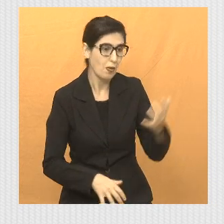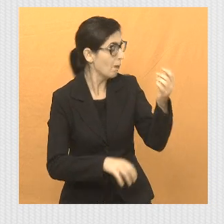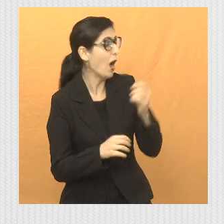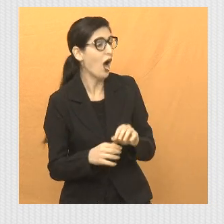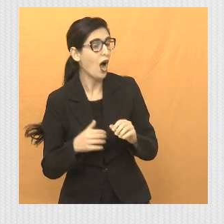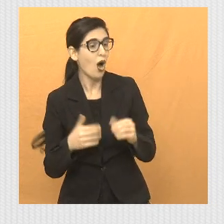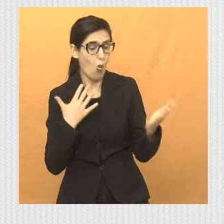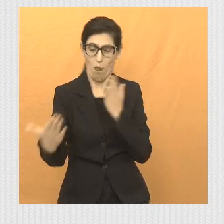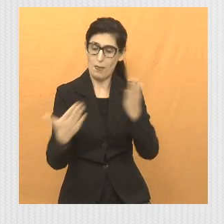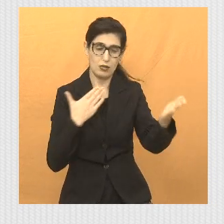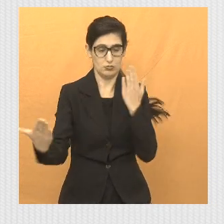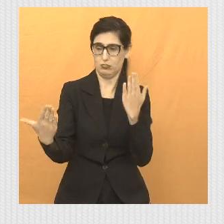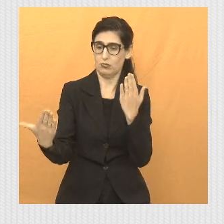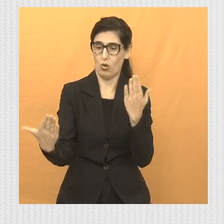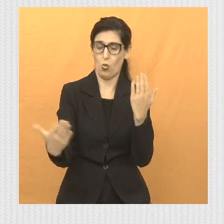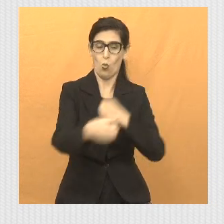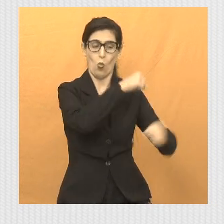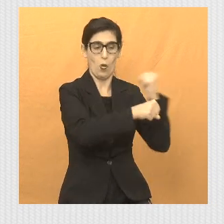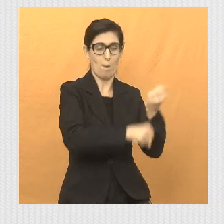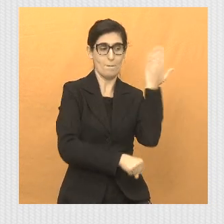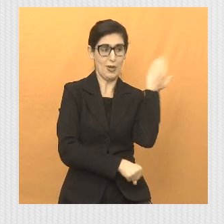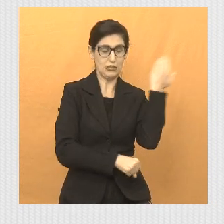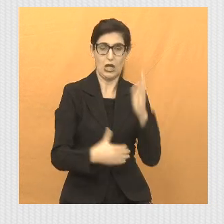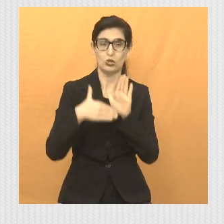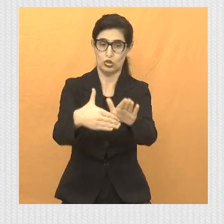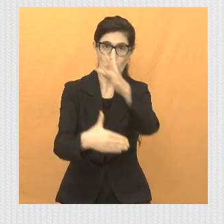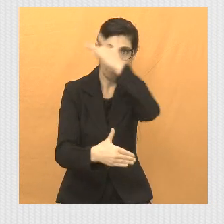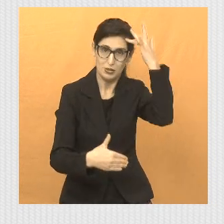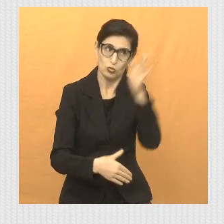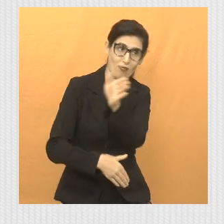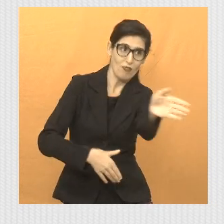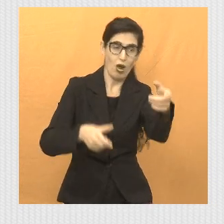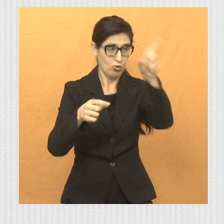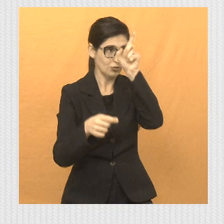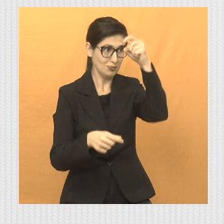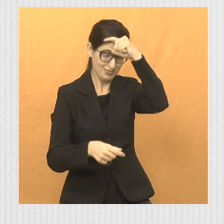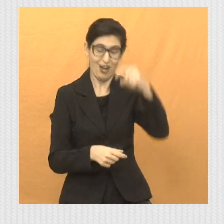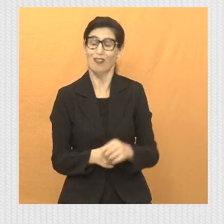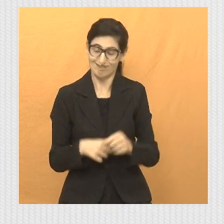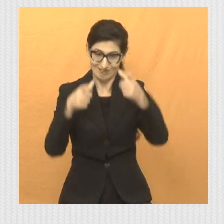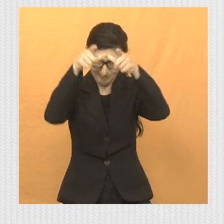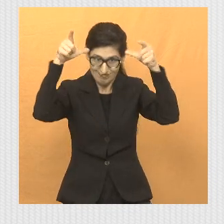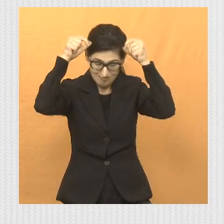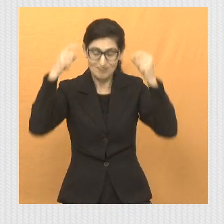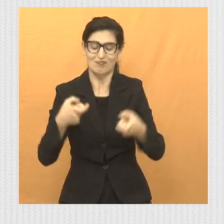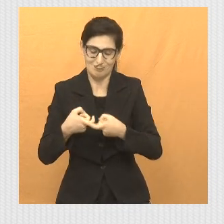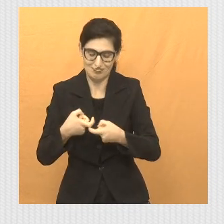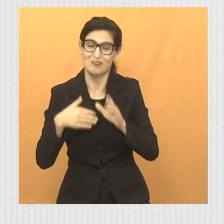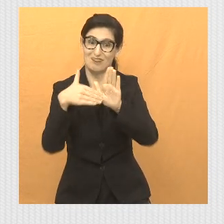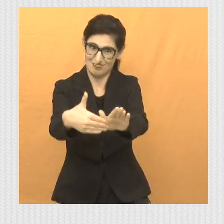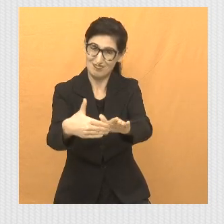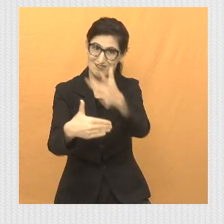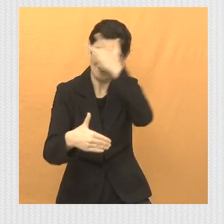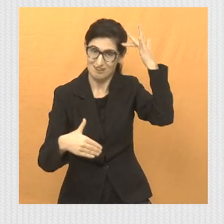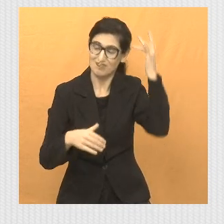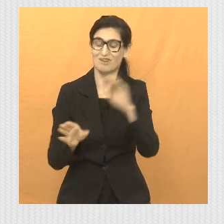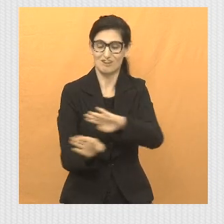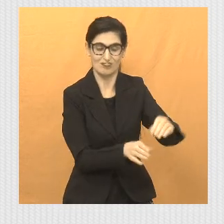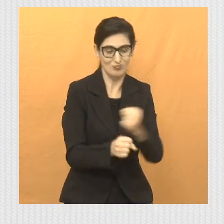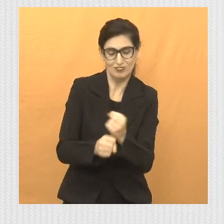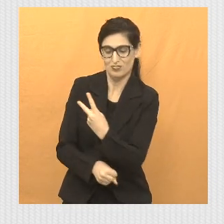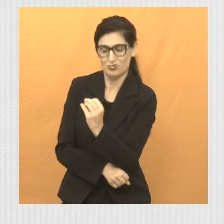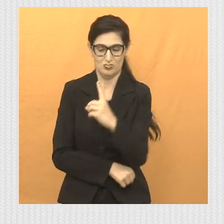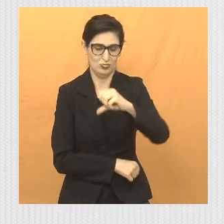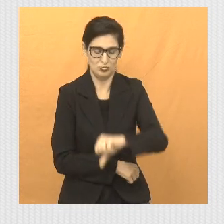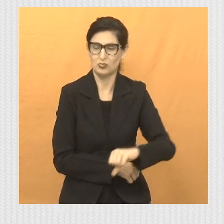O mesmo se deu na rede de urgências. Fechamos o quadrimestre de 2019 com